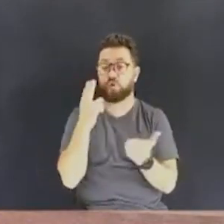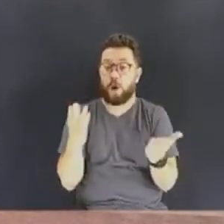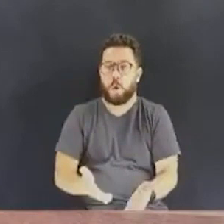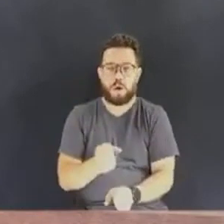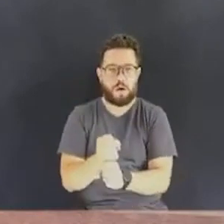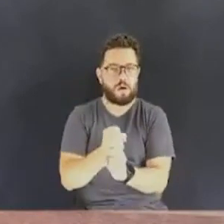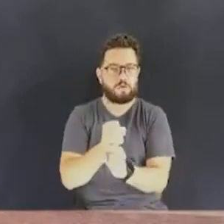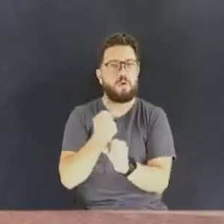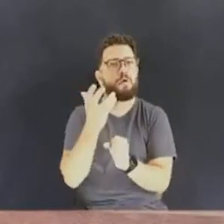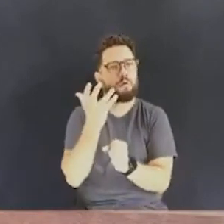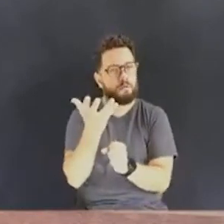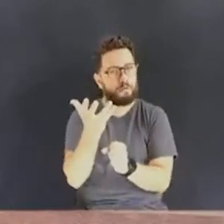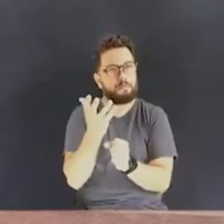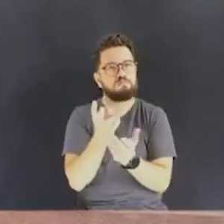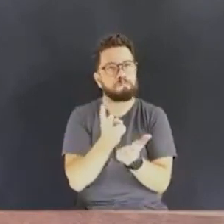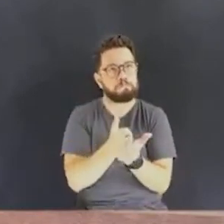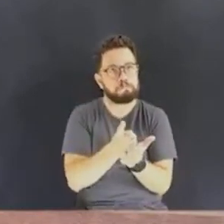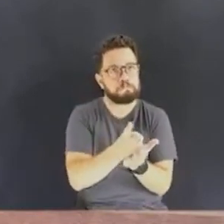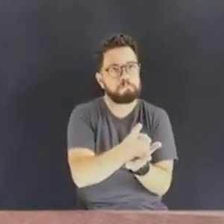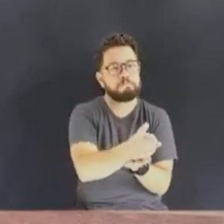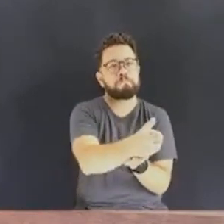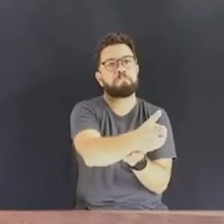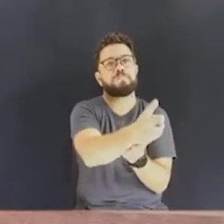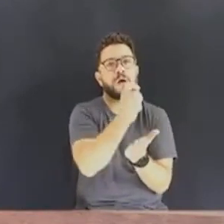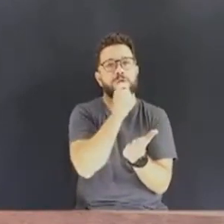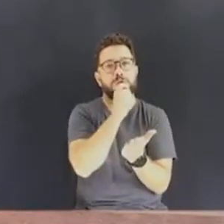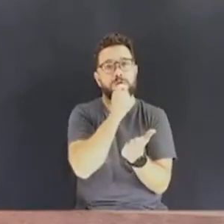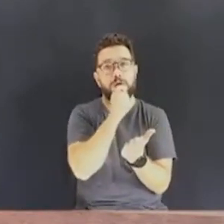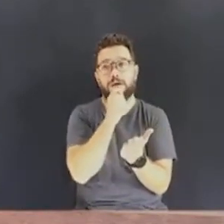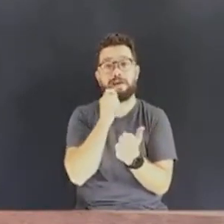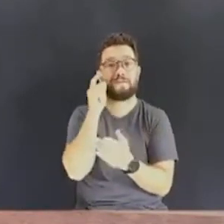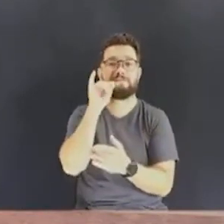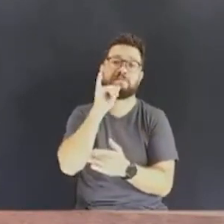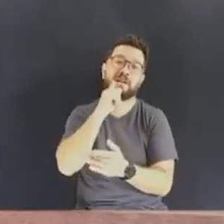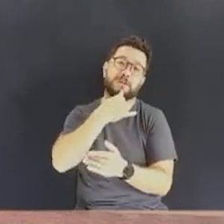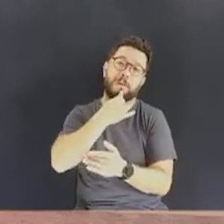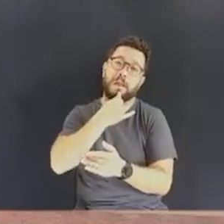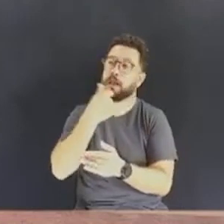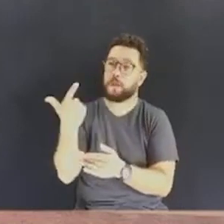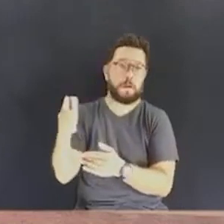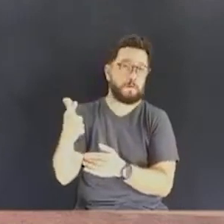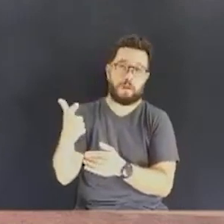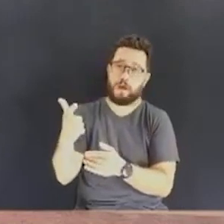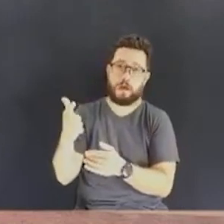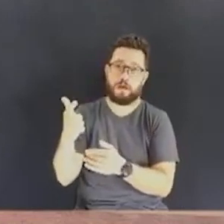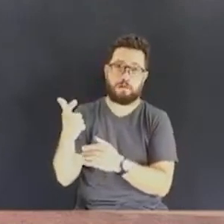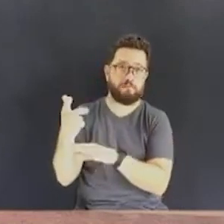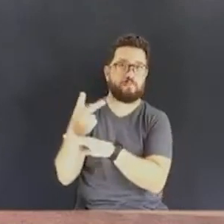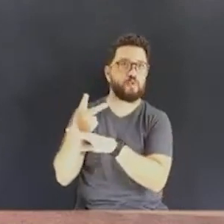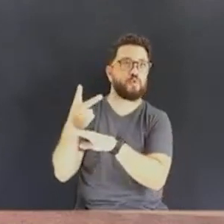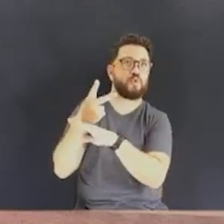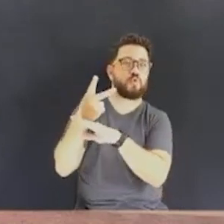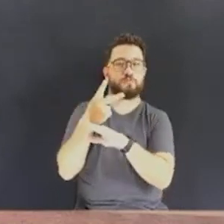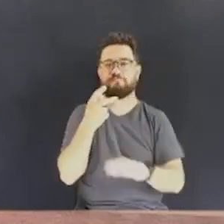algum tempo. Infelizmente, não teve uma grande procura, ainda que a gente tenha feito notícia, noticiado e renoticiado. Peço